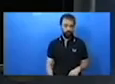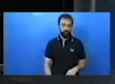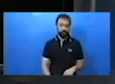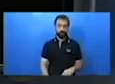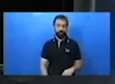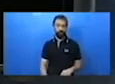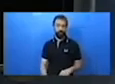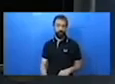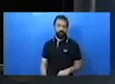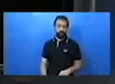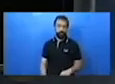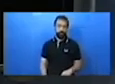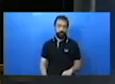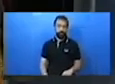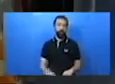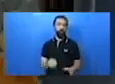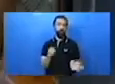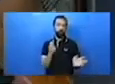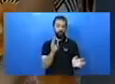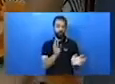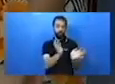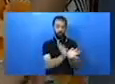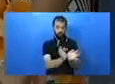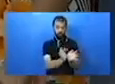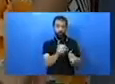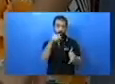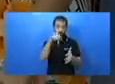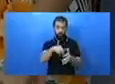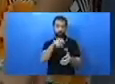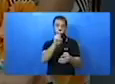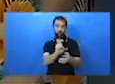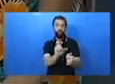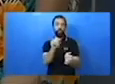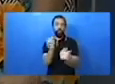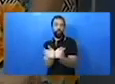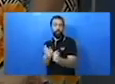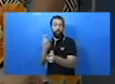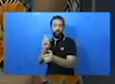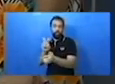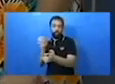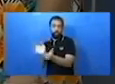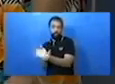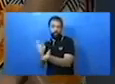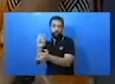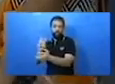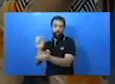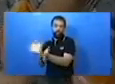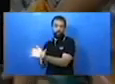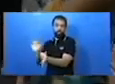20, certo? 4 grupos de 5. 4 vezes 5,